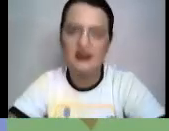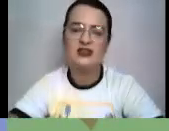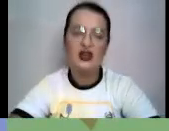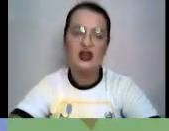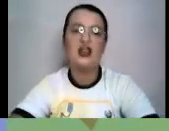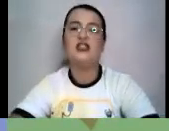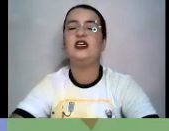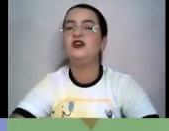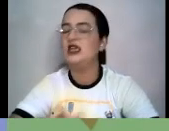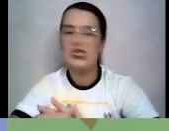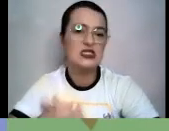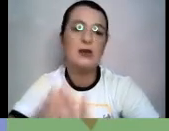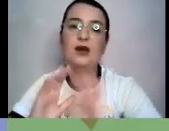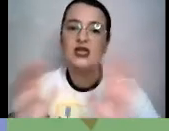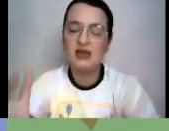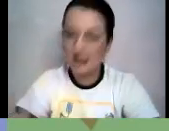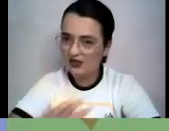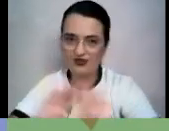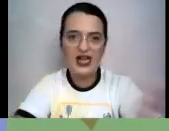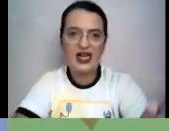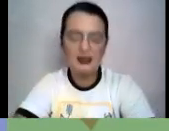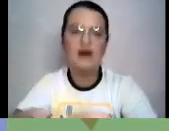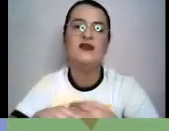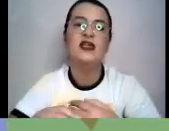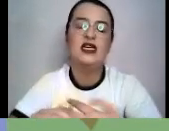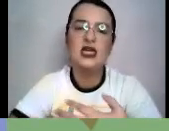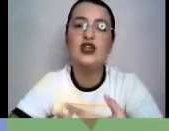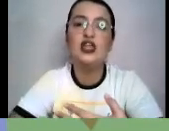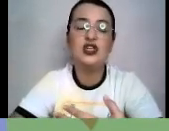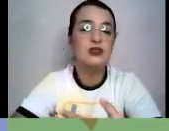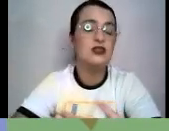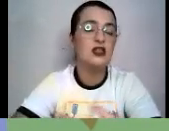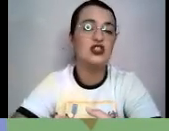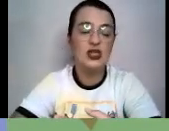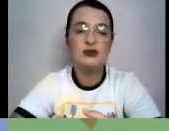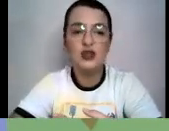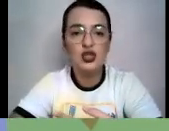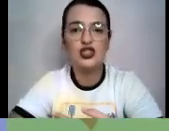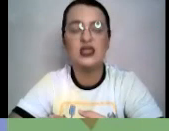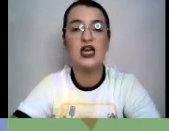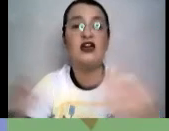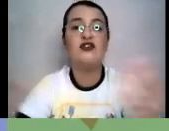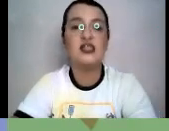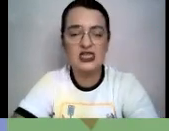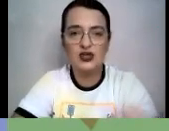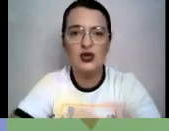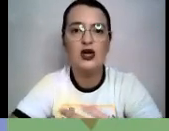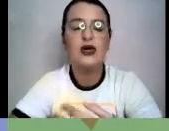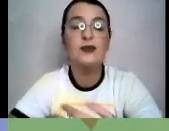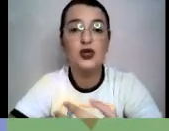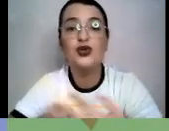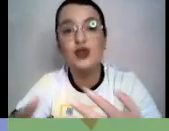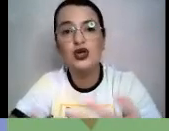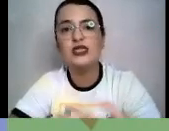voltar. Na fé de Deus, e essa pandemia vai acabar. Então, nós estamos hoje revisando